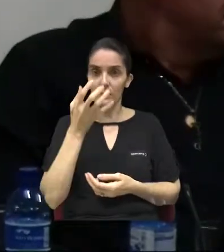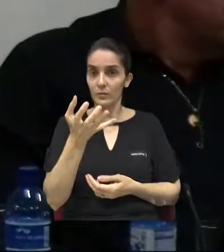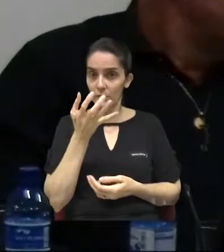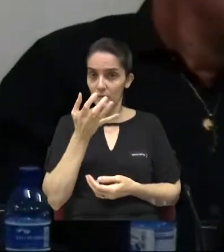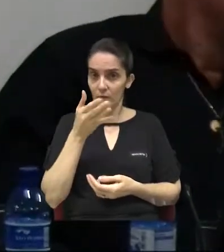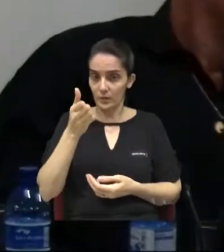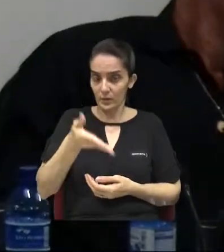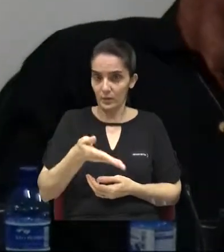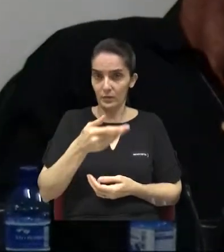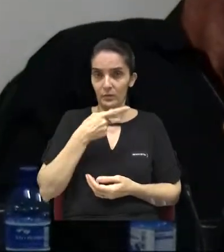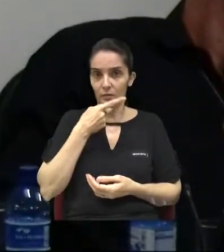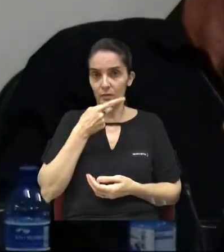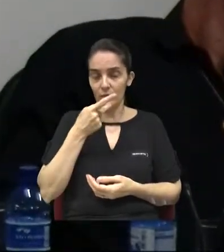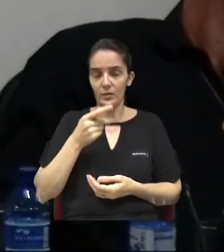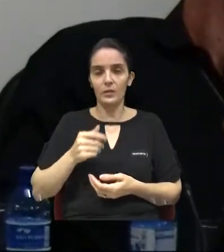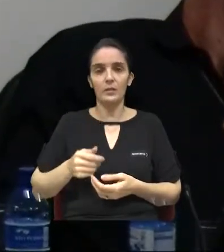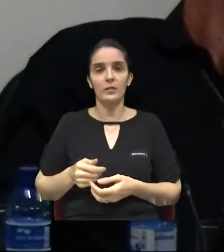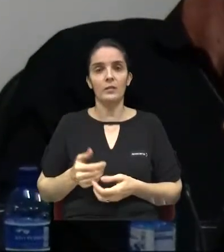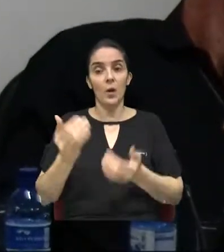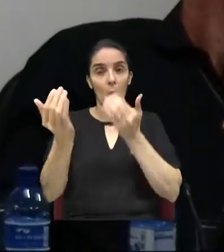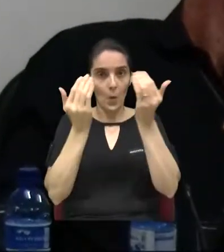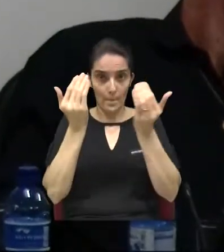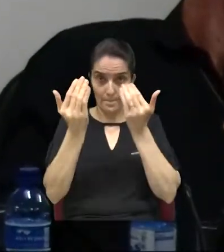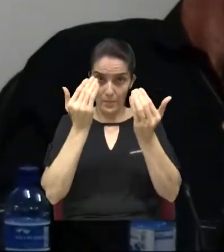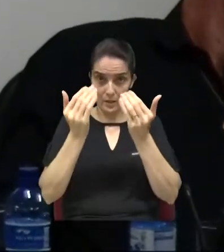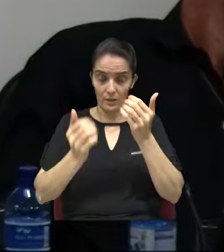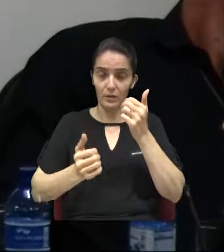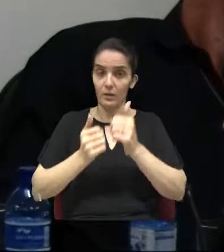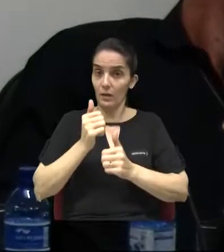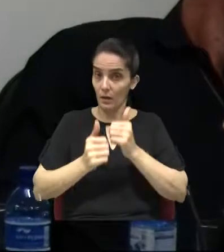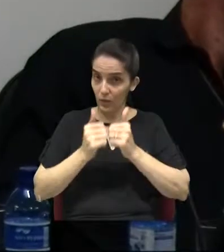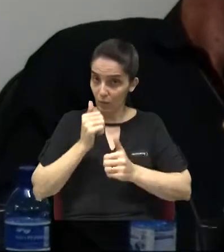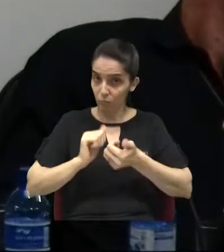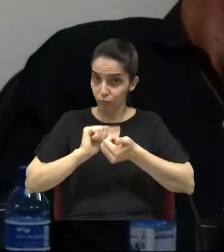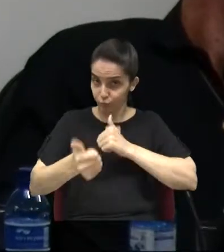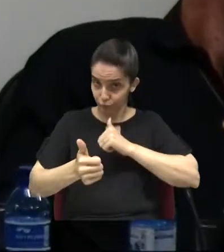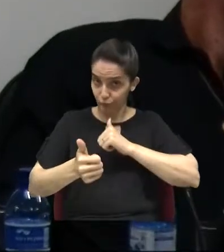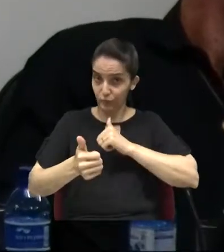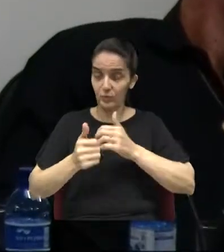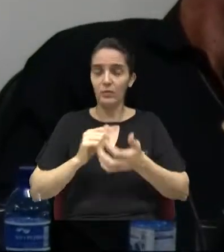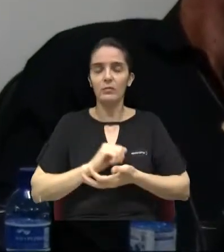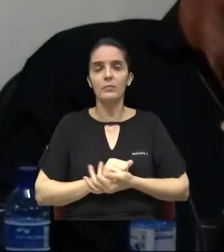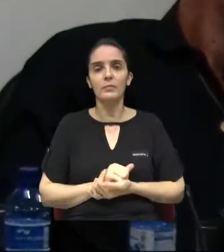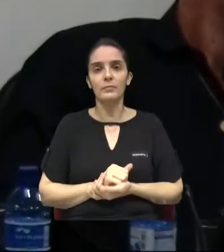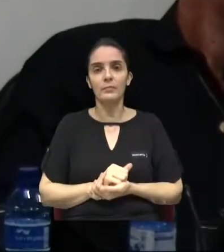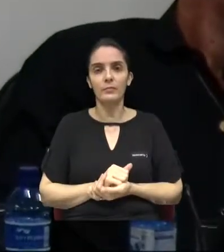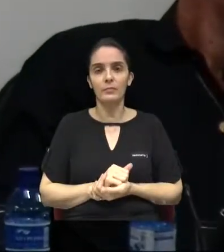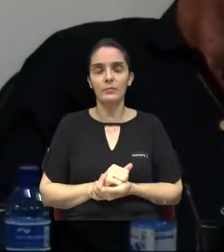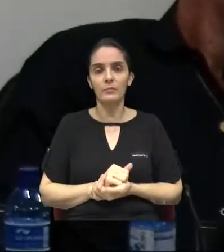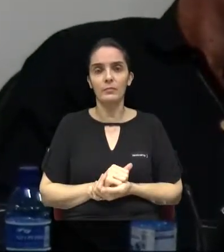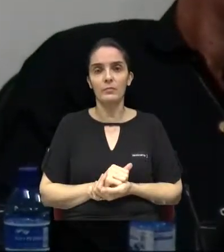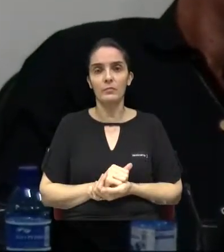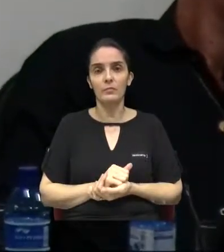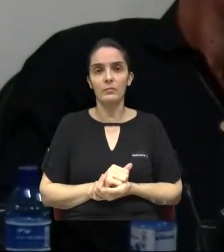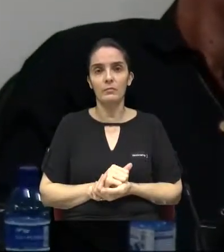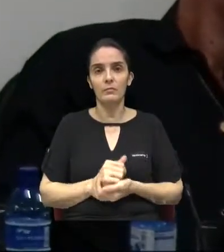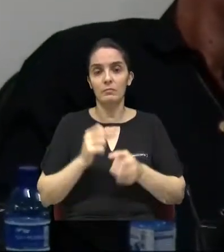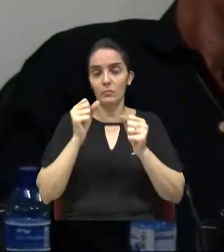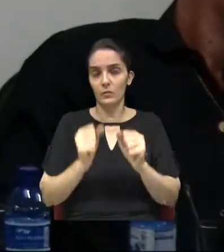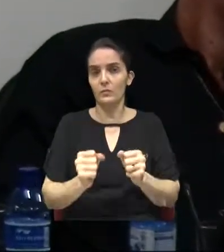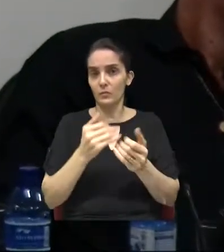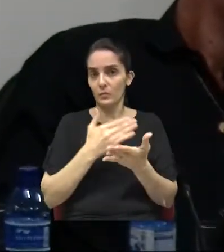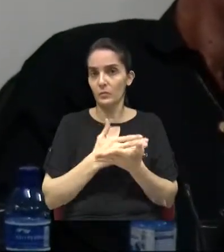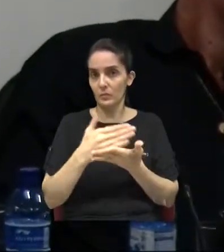questão do jogo de futebol para a Câmara de Vereadores. Poderia ser